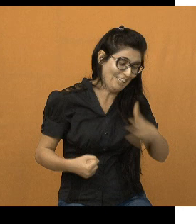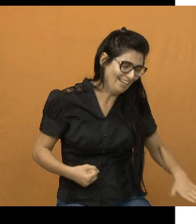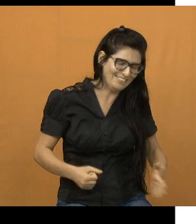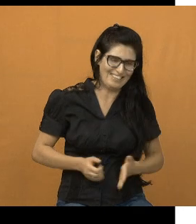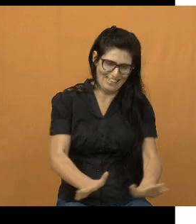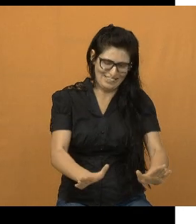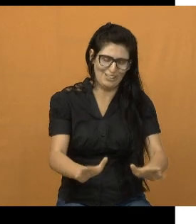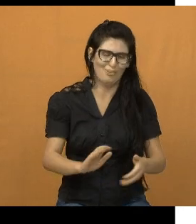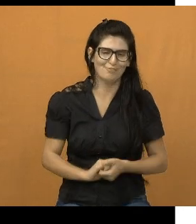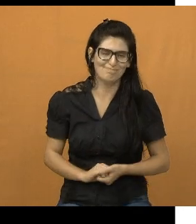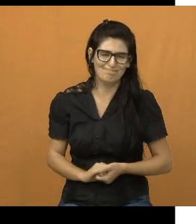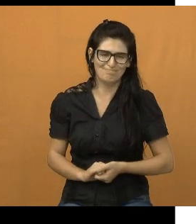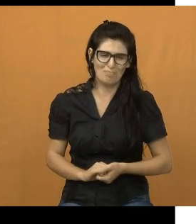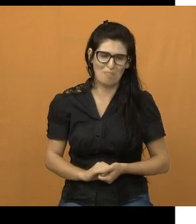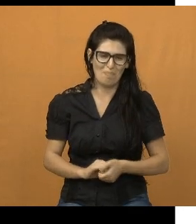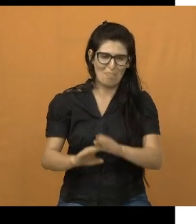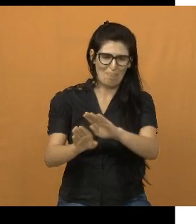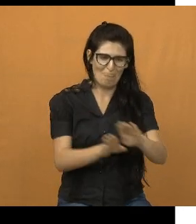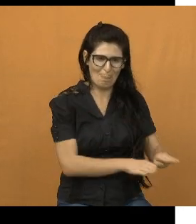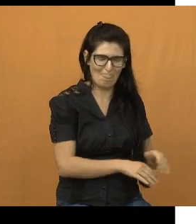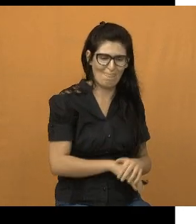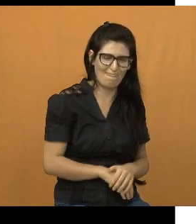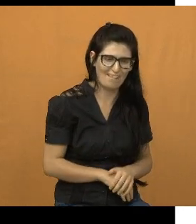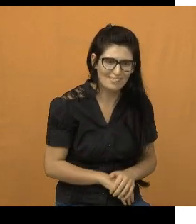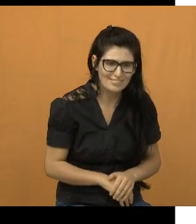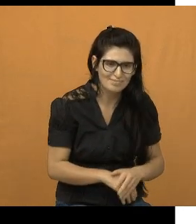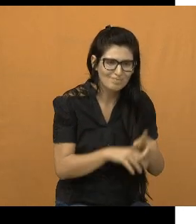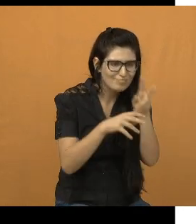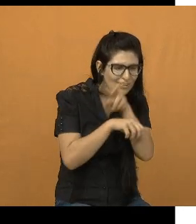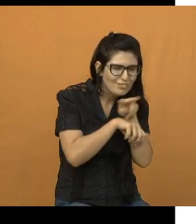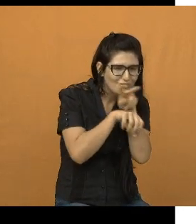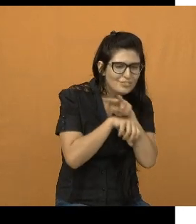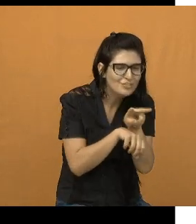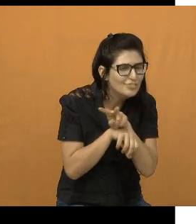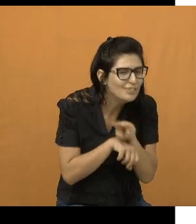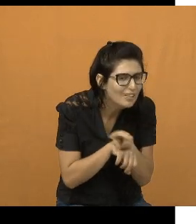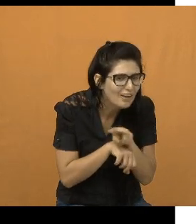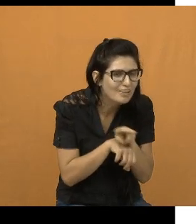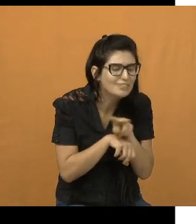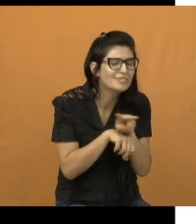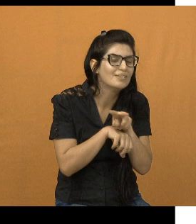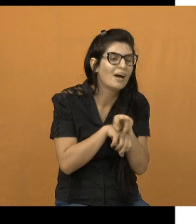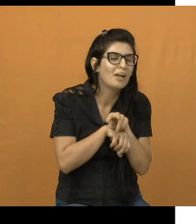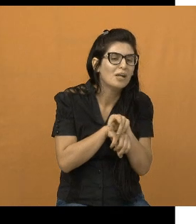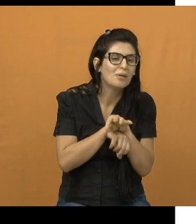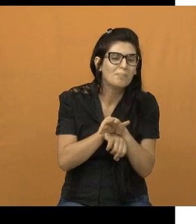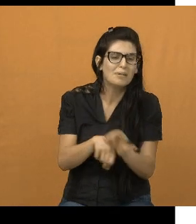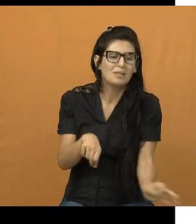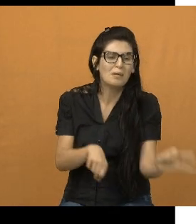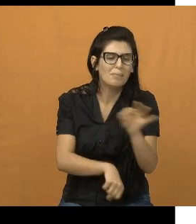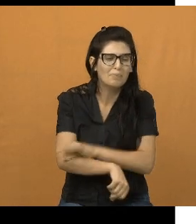Ainda no bloco da vigilância epidemiológica, tivemos